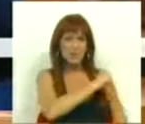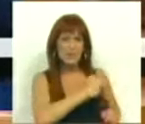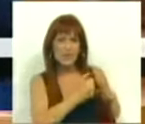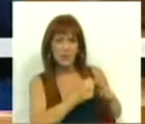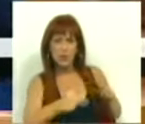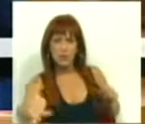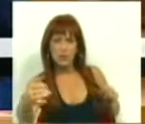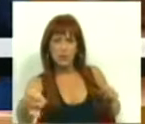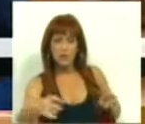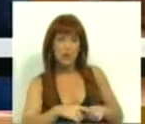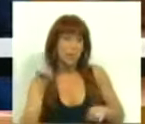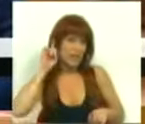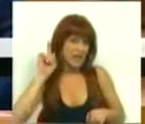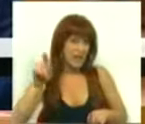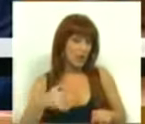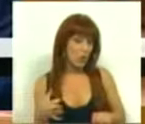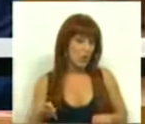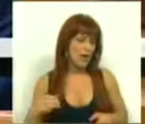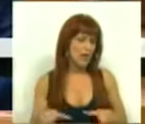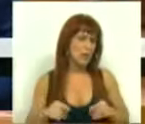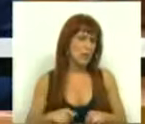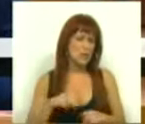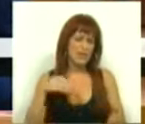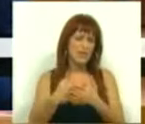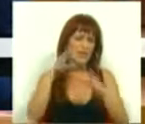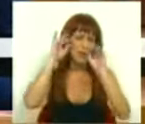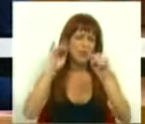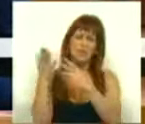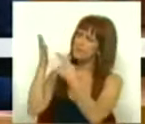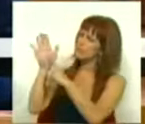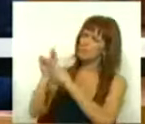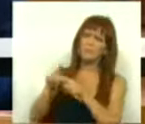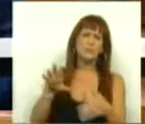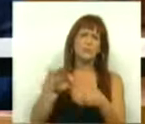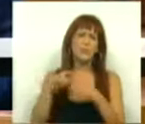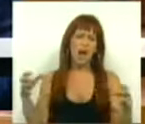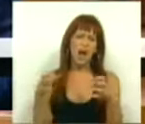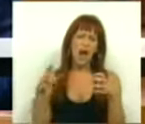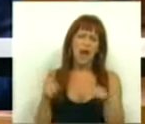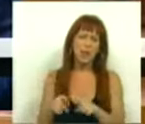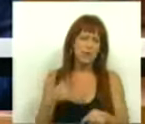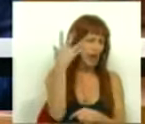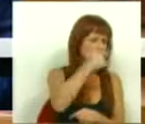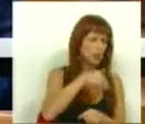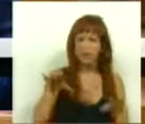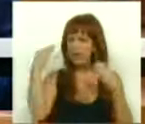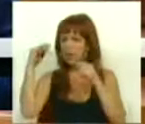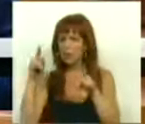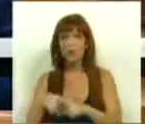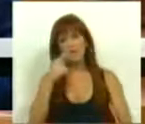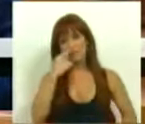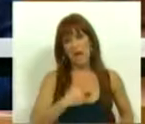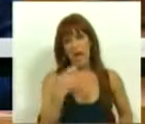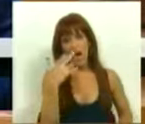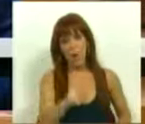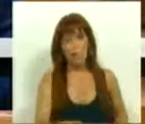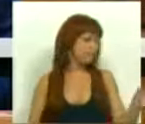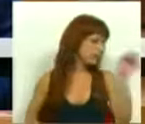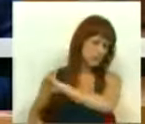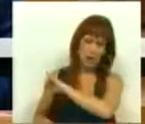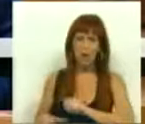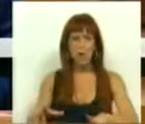2005 e 2009, sobretudo, o PS adotou para a educação um paradigma de indução de conflito entre os atores educativos. Errou. Essa